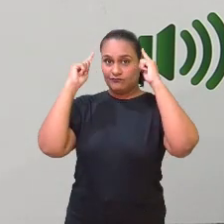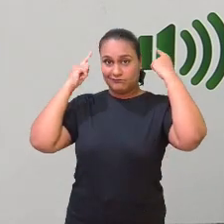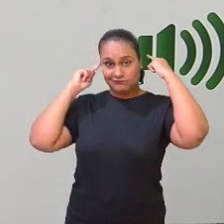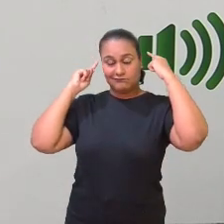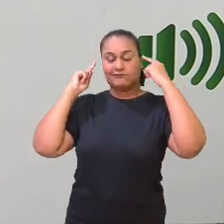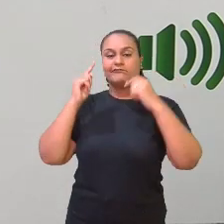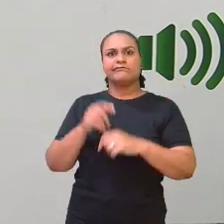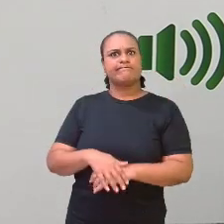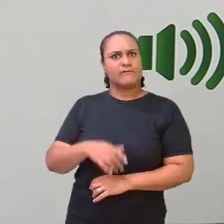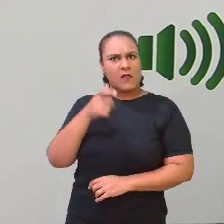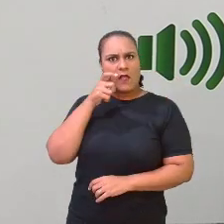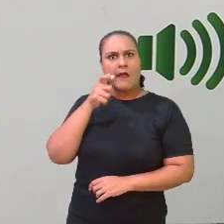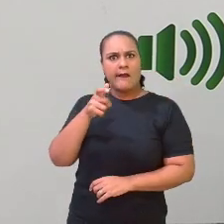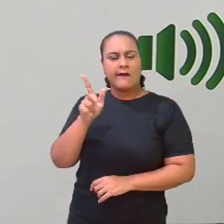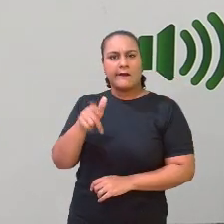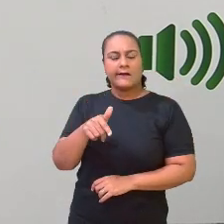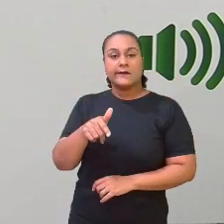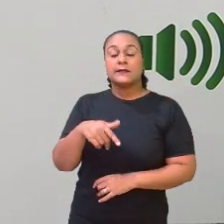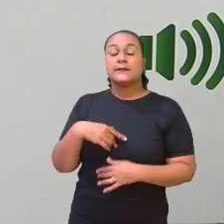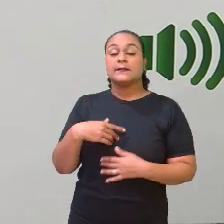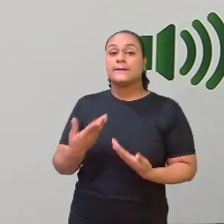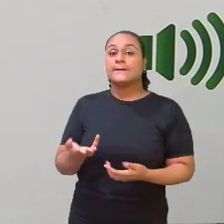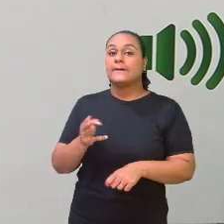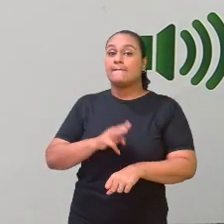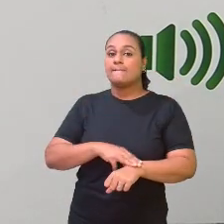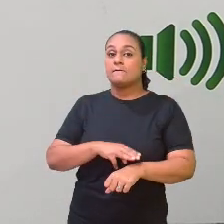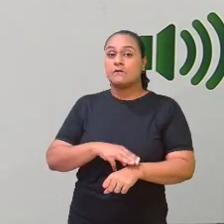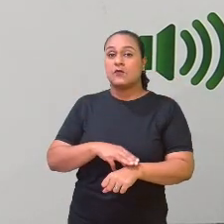interessante. E foi um momento, assim, a Grécia,